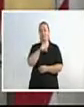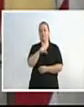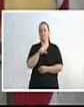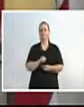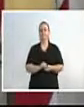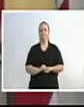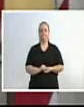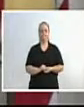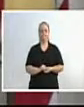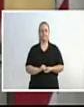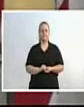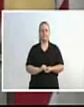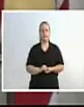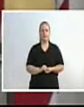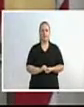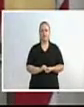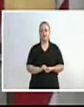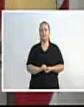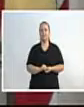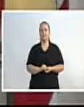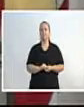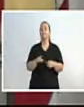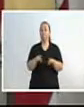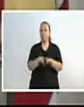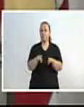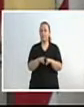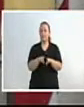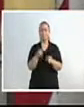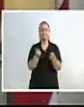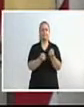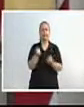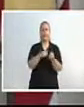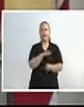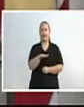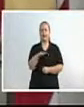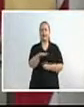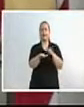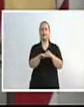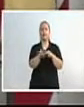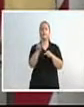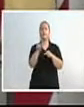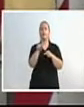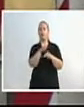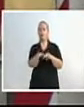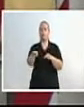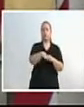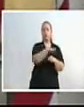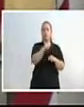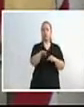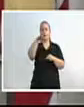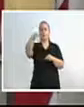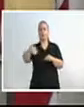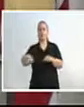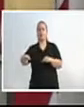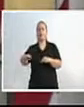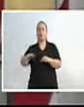próximo está estabelecido. E que, por muitas vezes, os veículos acabam atravessando as calçadas, parando dentro